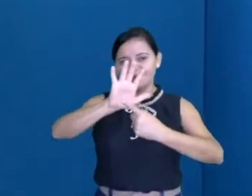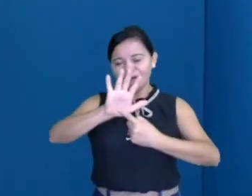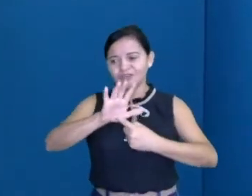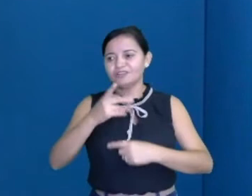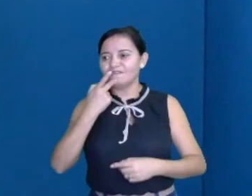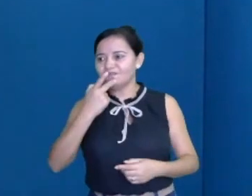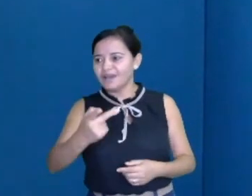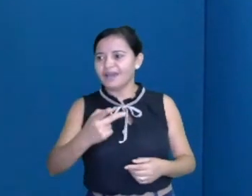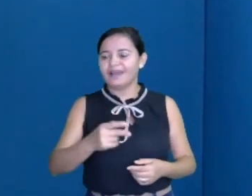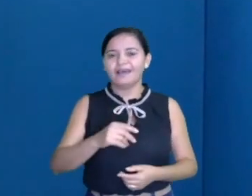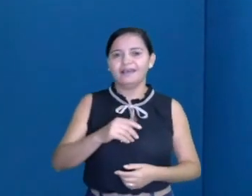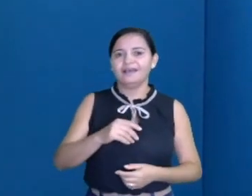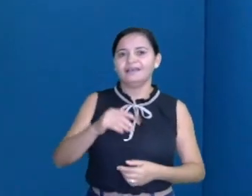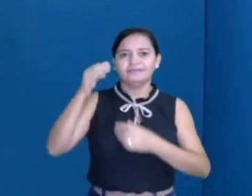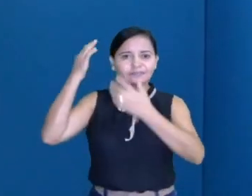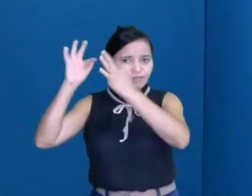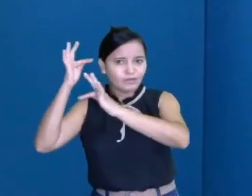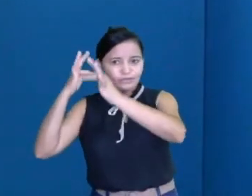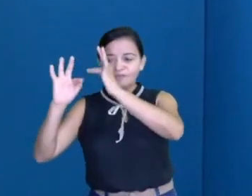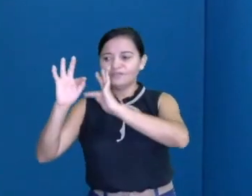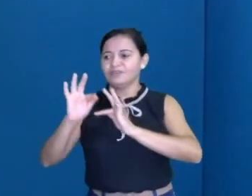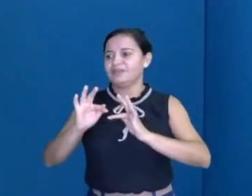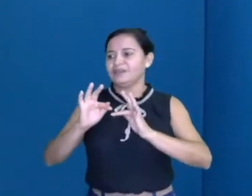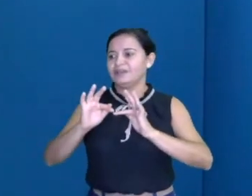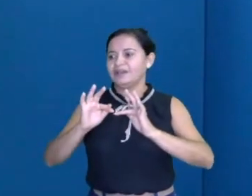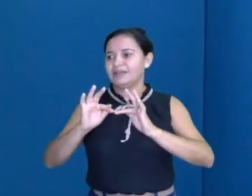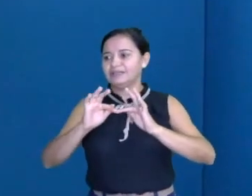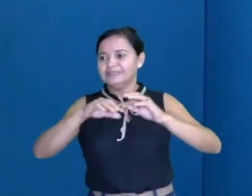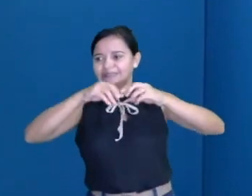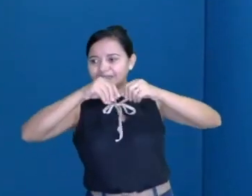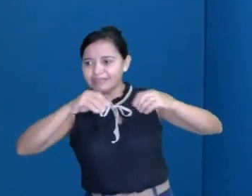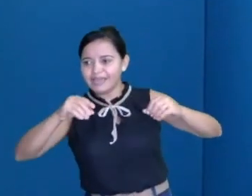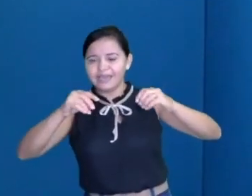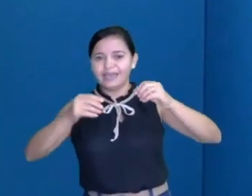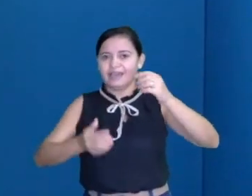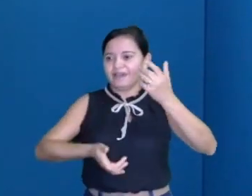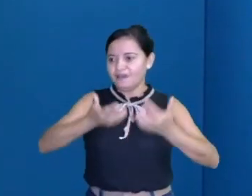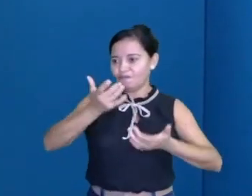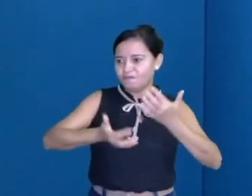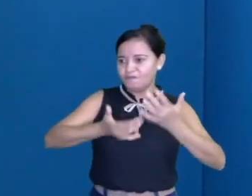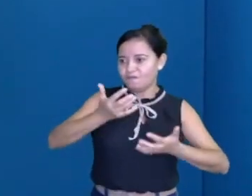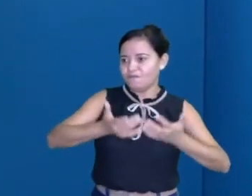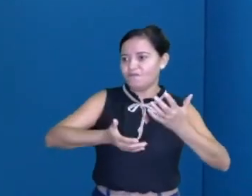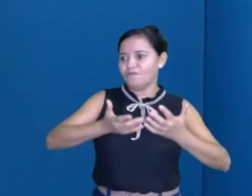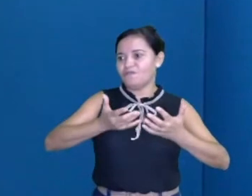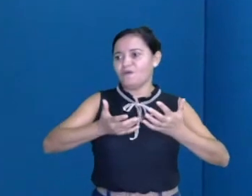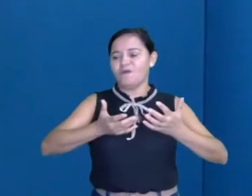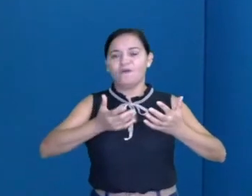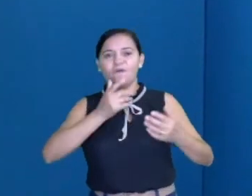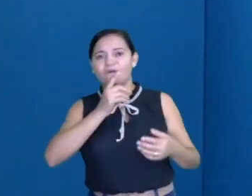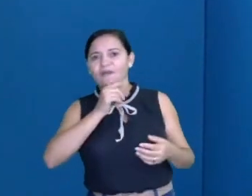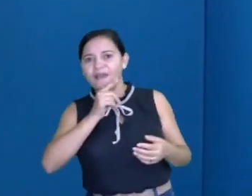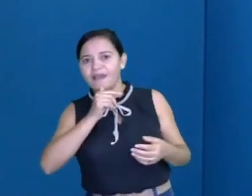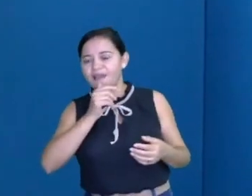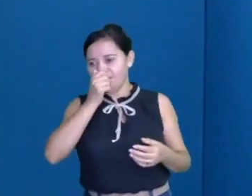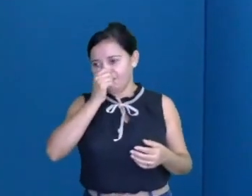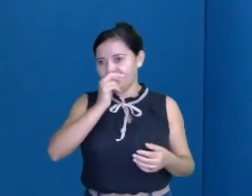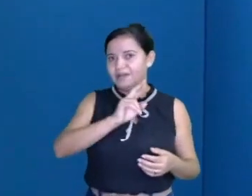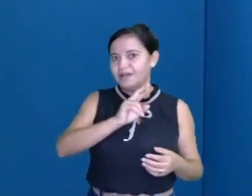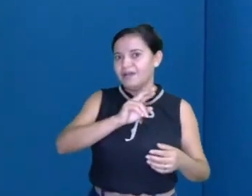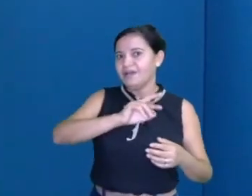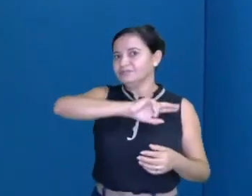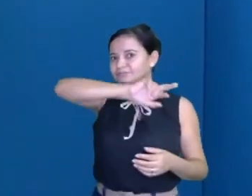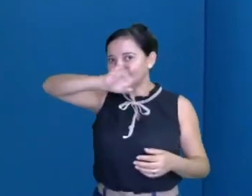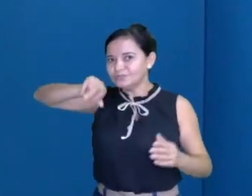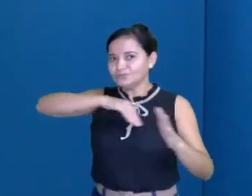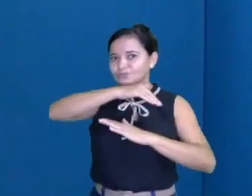referencial aristotélico desses 4 elementos, terra, fogo e água, para justamente criar uma relação filosófica sobre tudo que